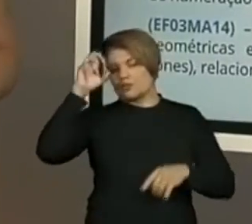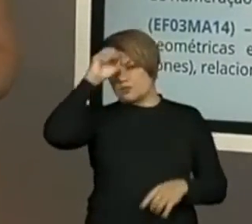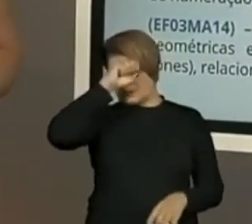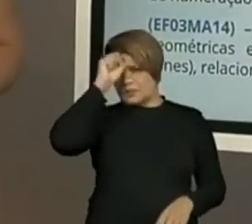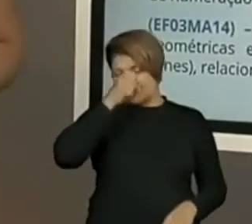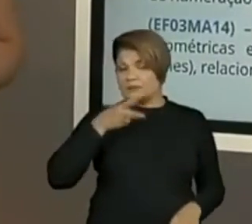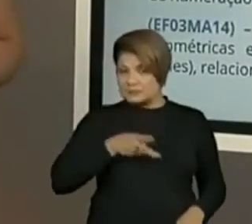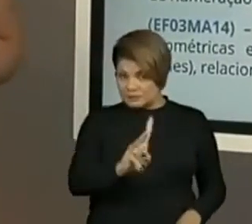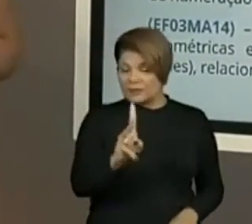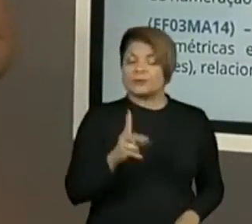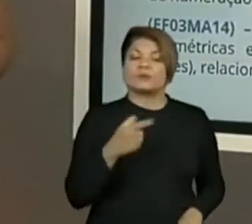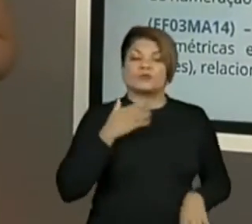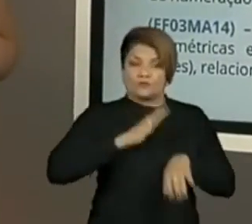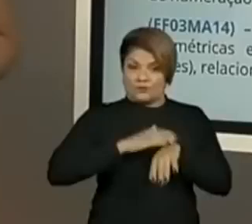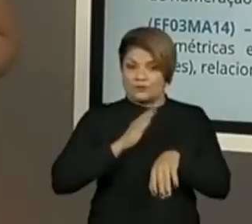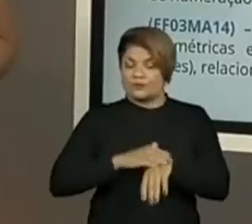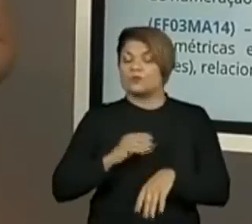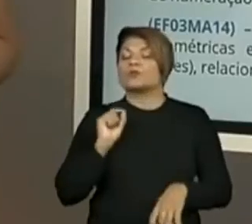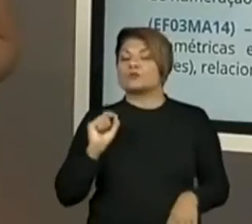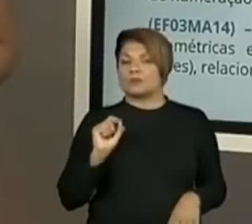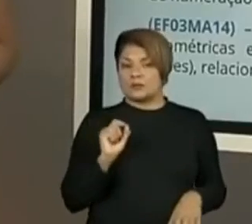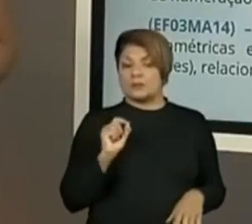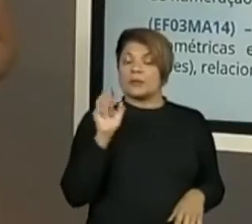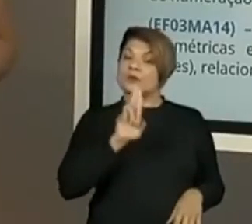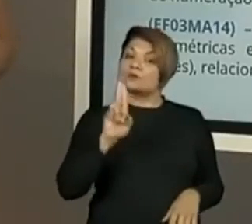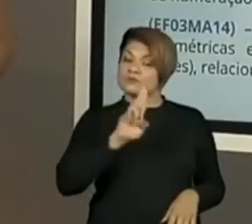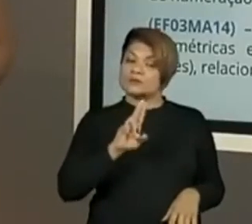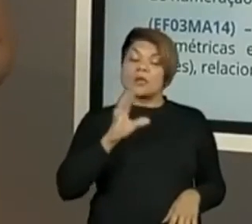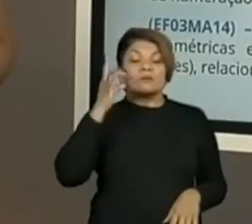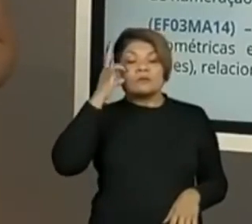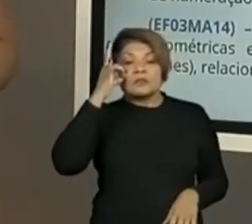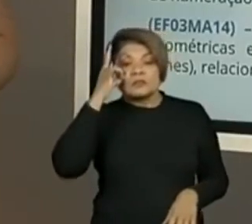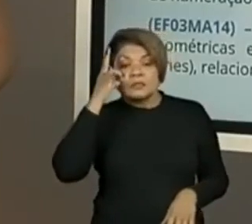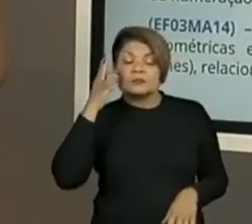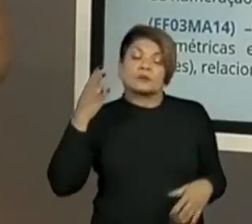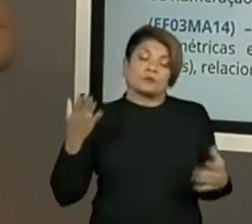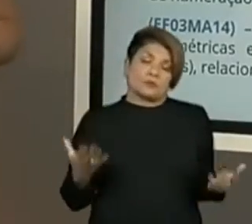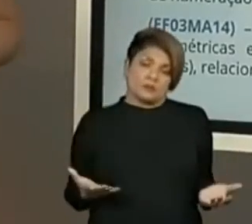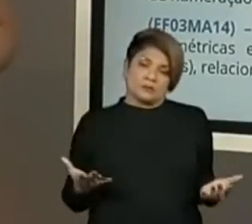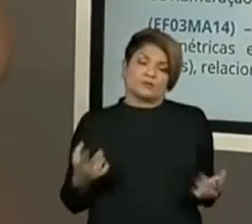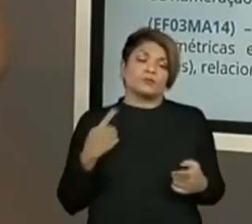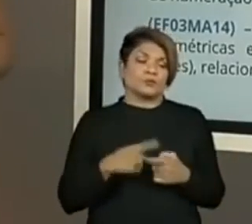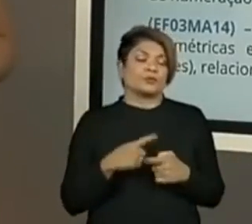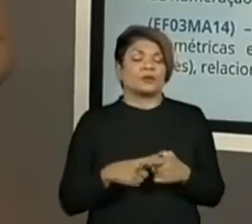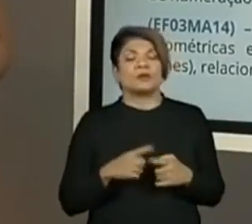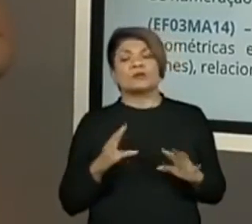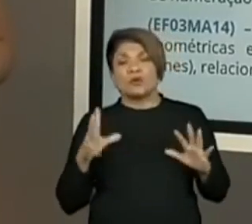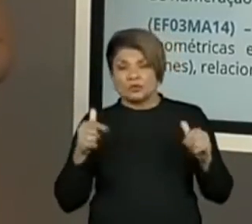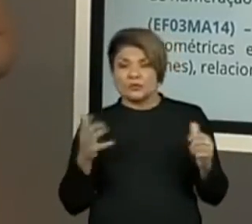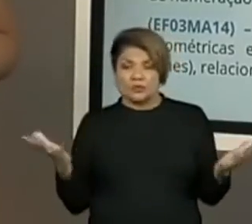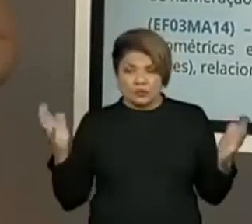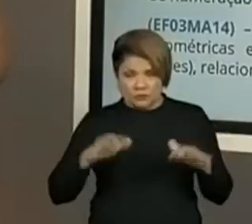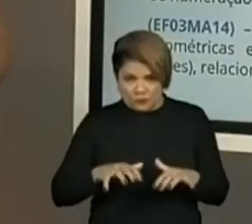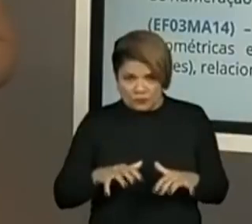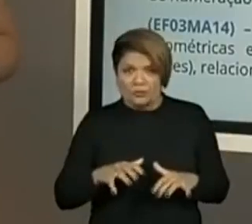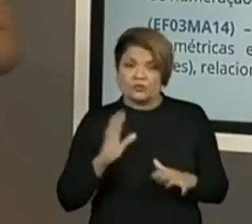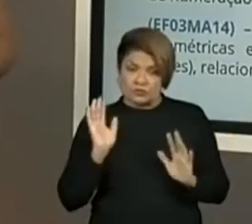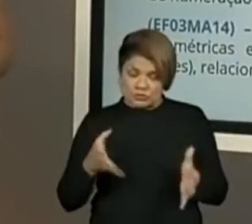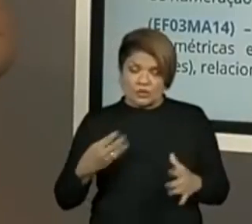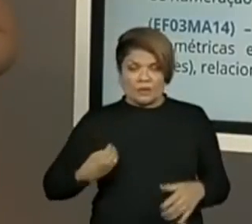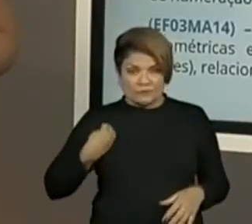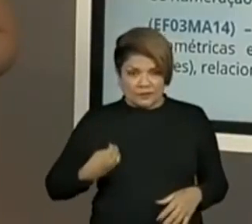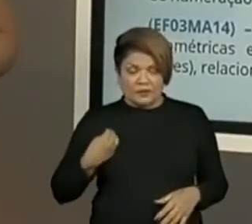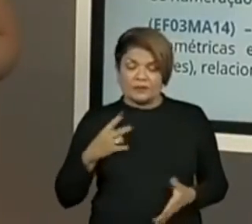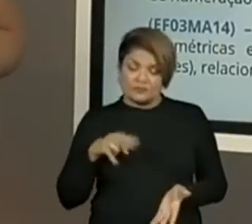elaborado para utilizar nas aulas presenciais. A gente sabe que não é todo mundo que voltou lá para a escola, não